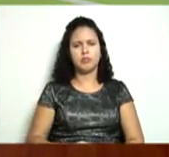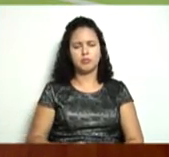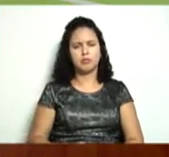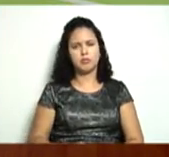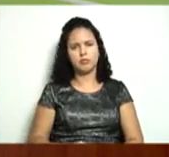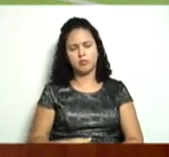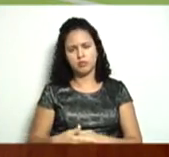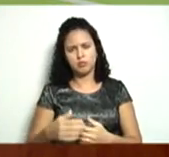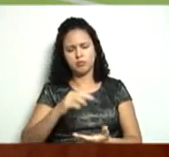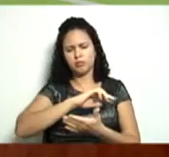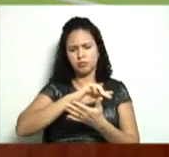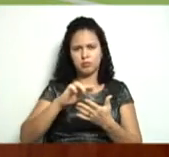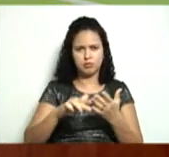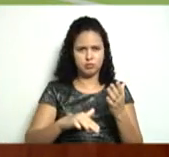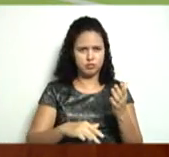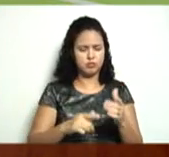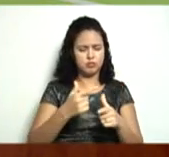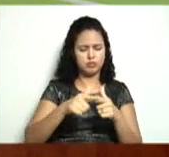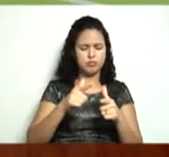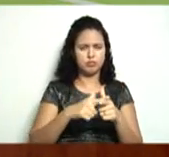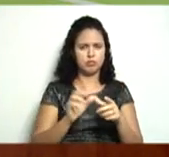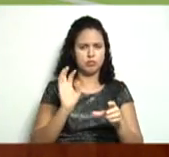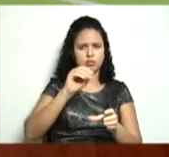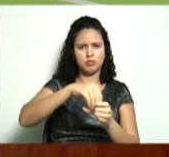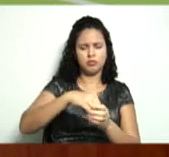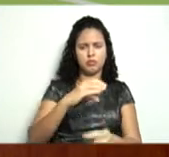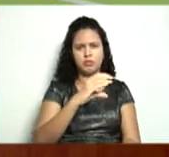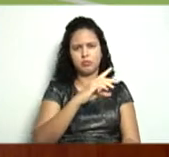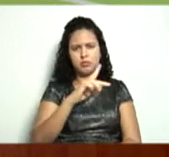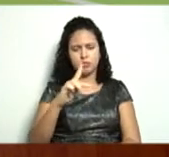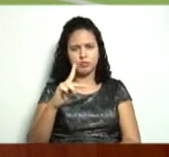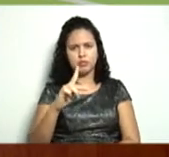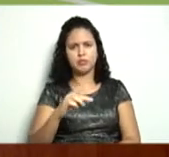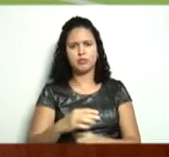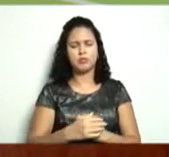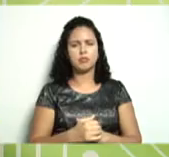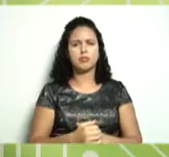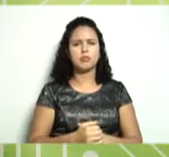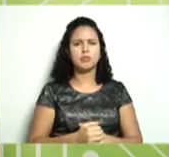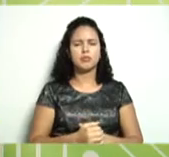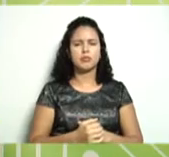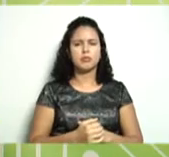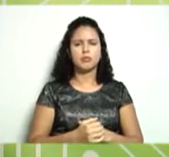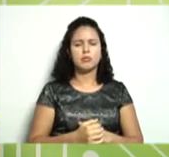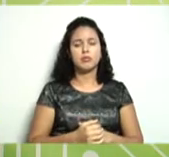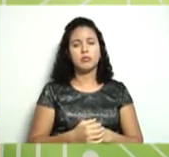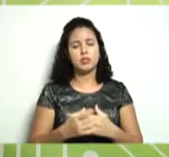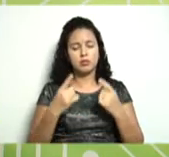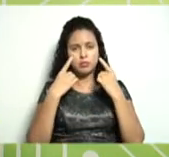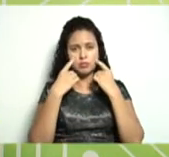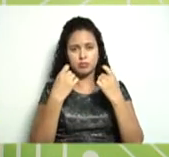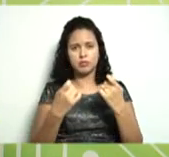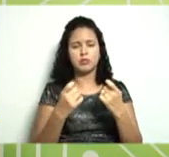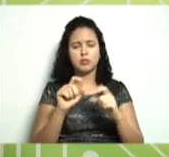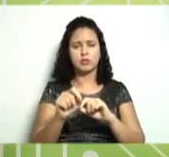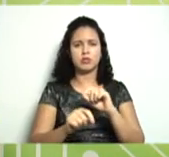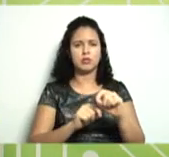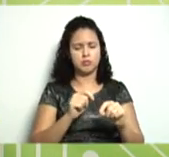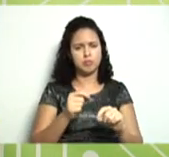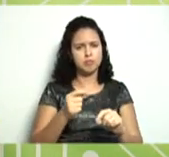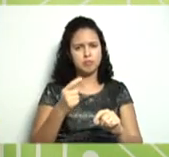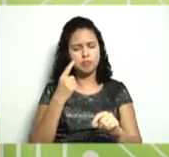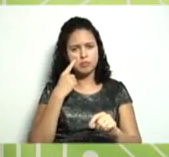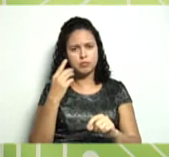pelas dívidas e por todas as questões negativas relativas à cooperativa. E o interessante aqui, meninos, é que o que a gente está